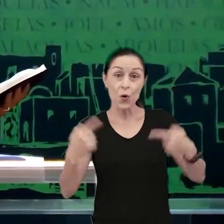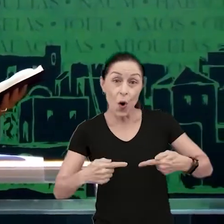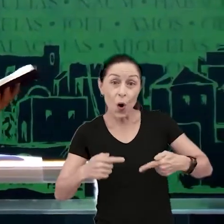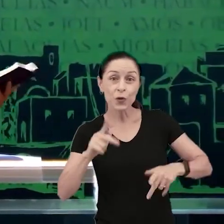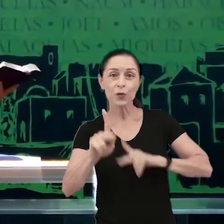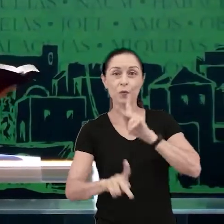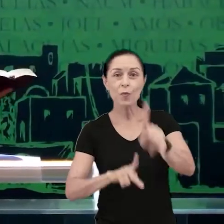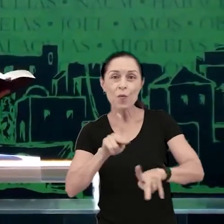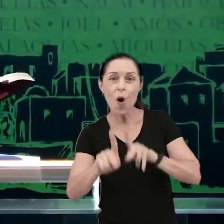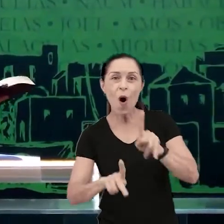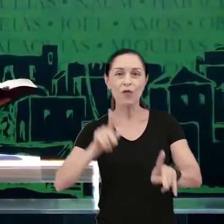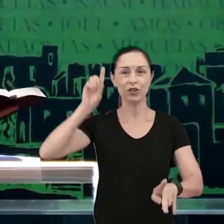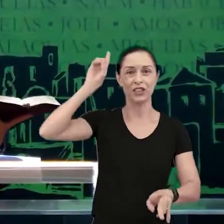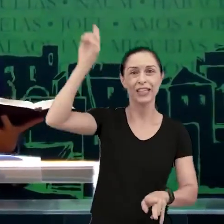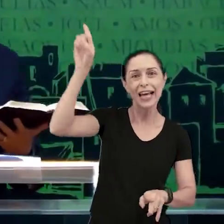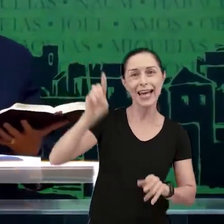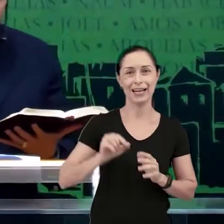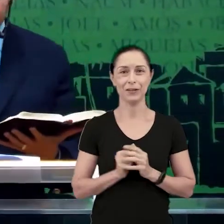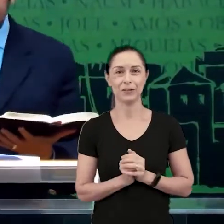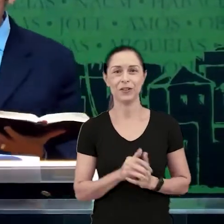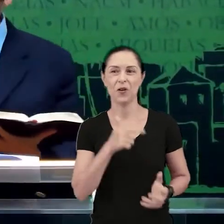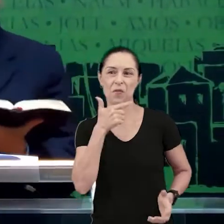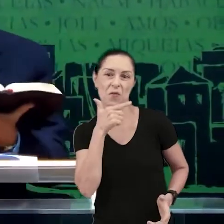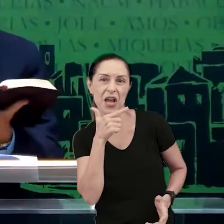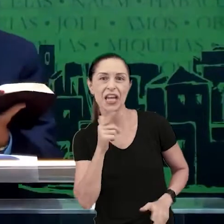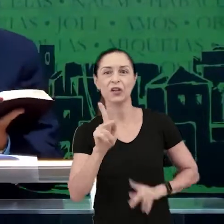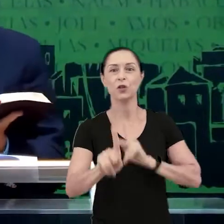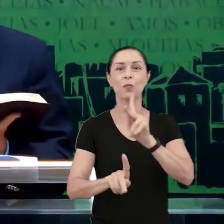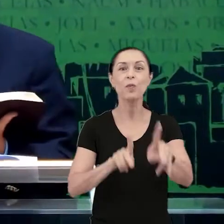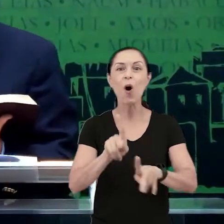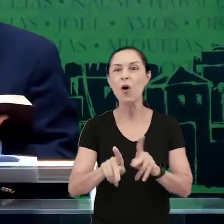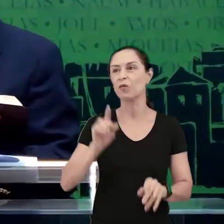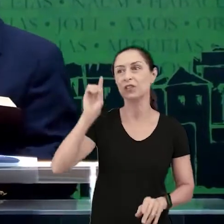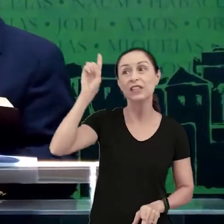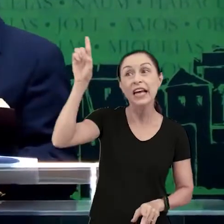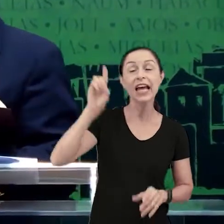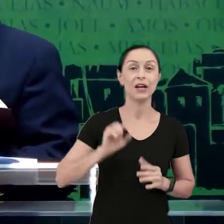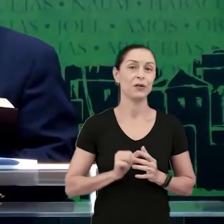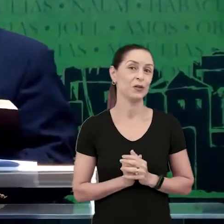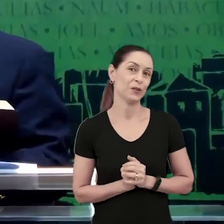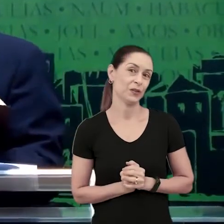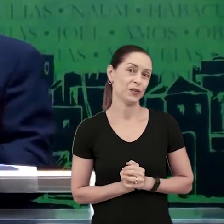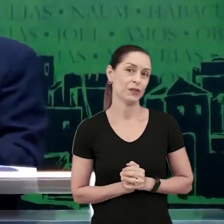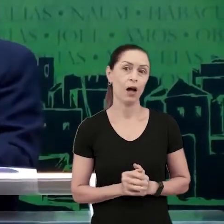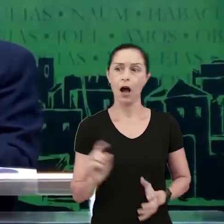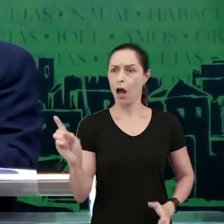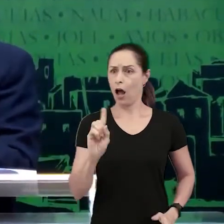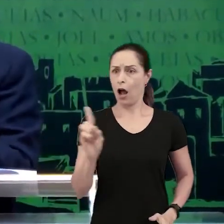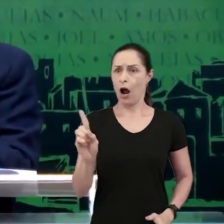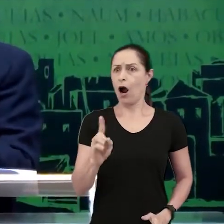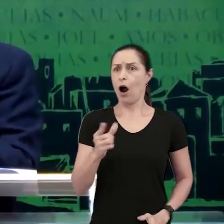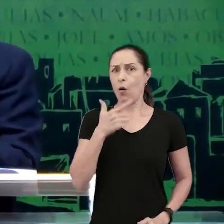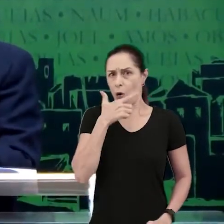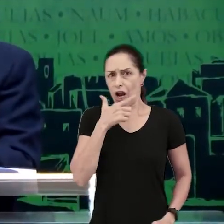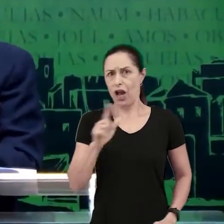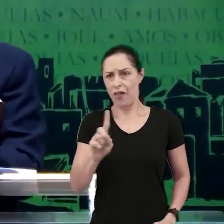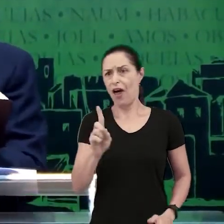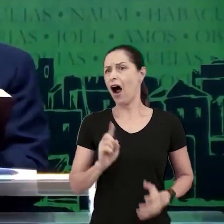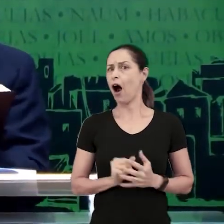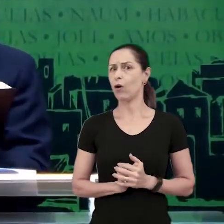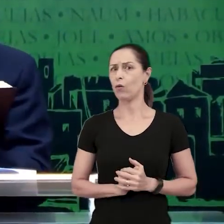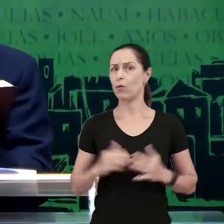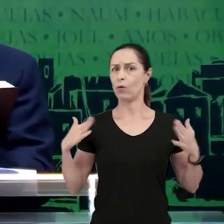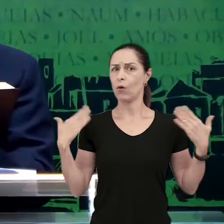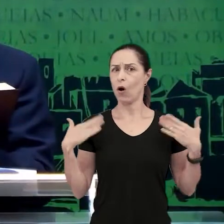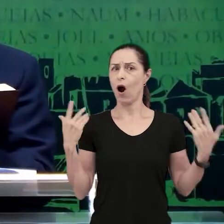Deus, e ele então nesse momento diz o seguinte, olha, escarneça não, ó inimiga minha, não te